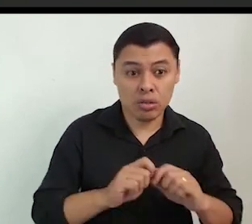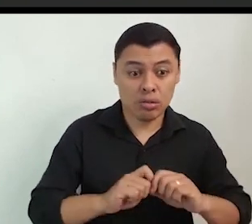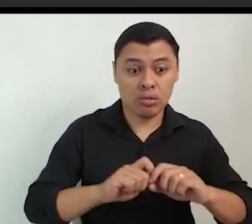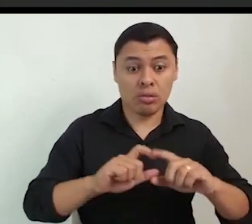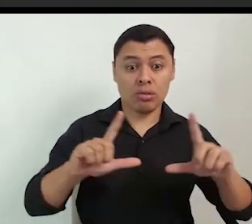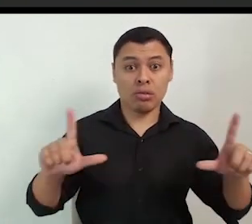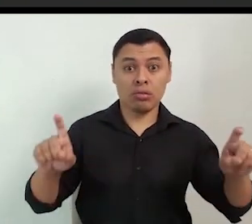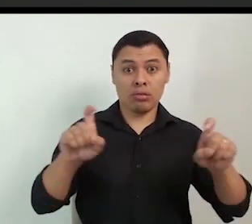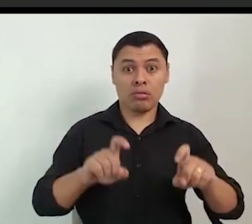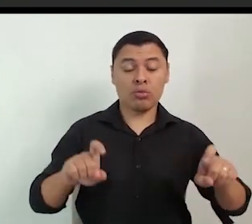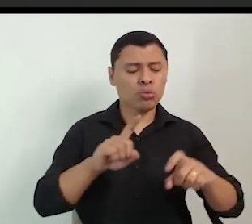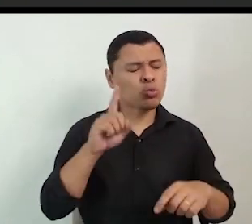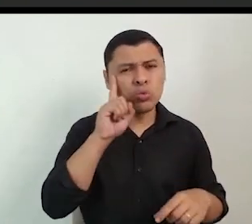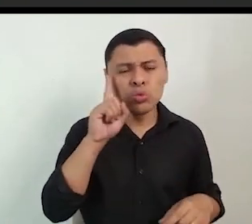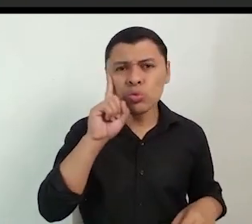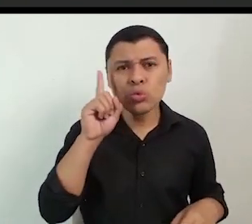dia, a gente está